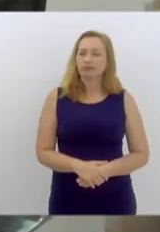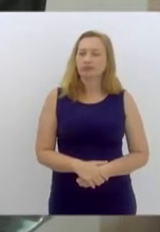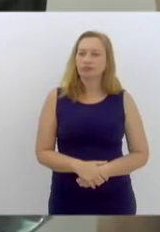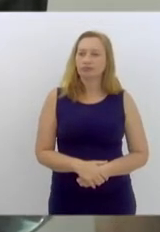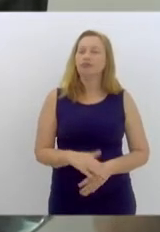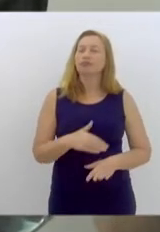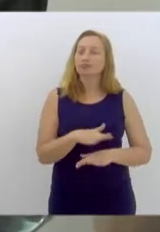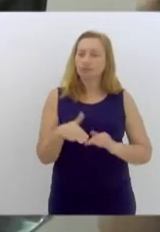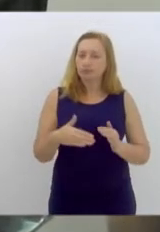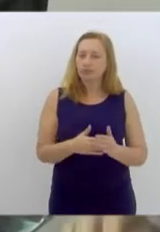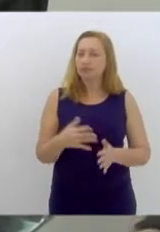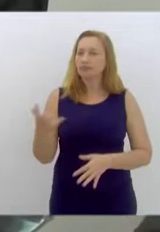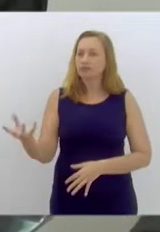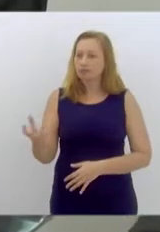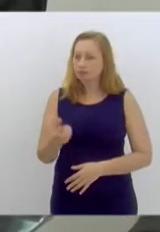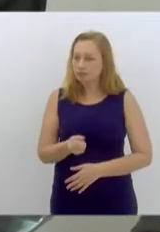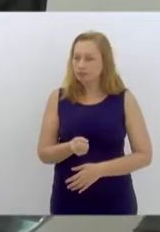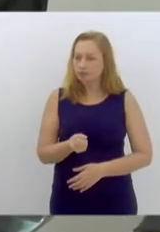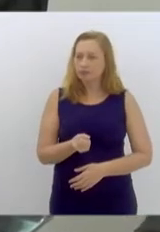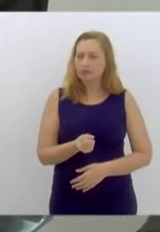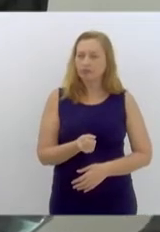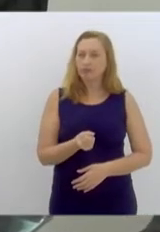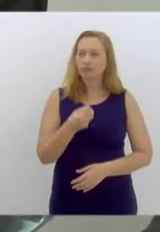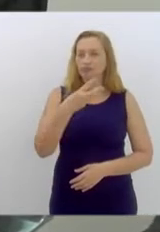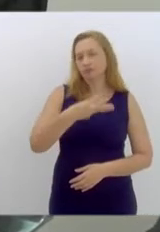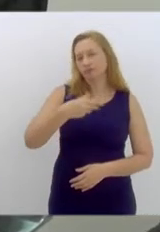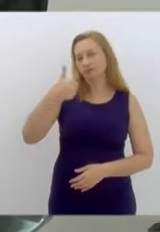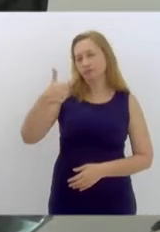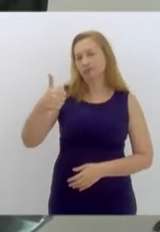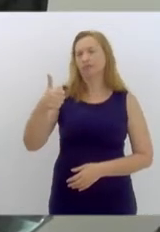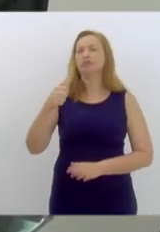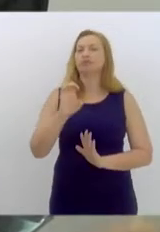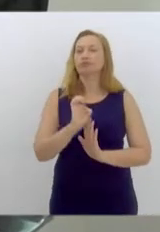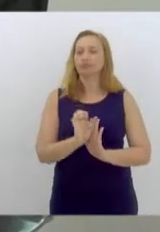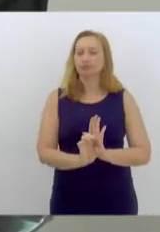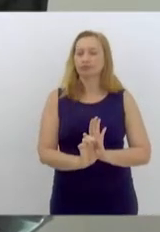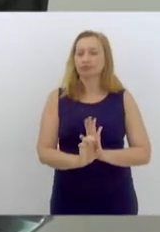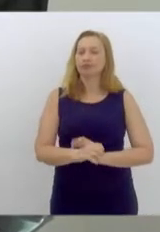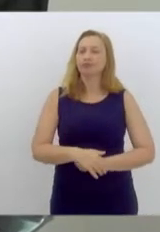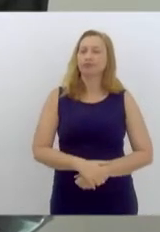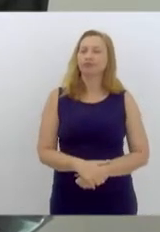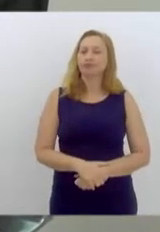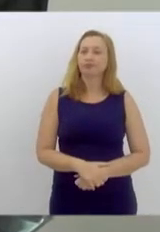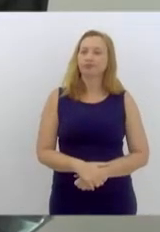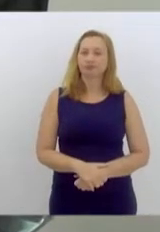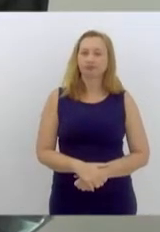Todos receberam as 31 emendas,